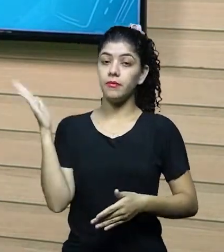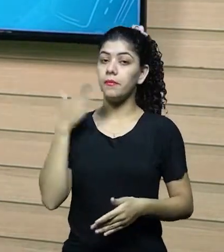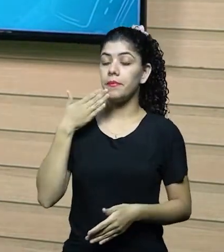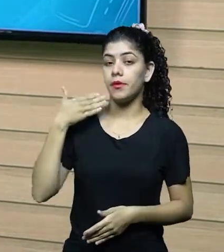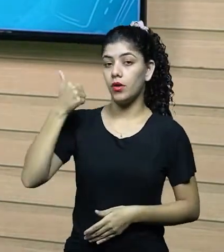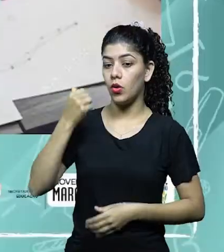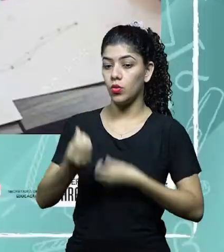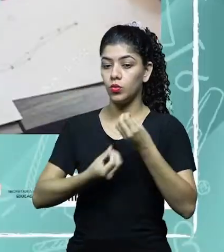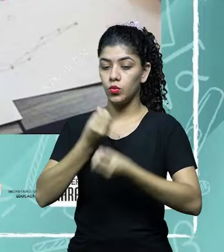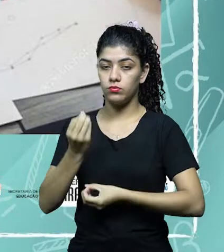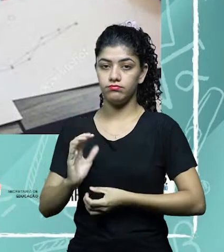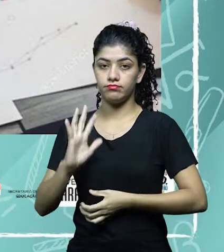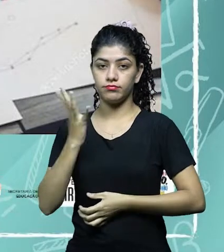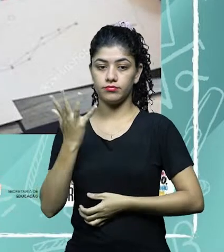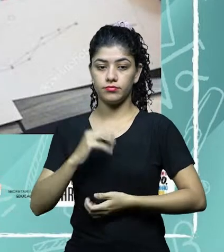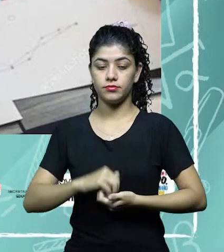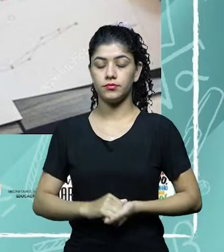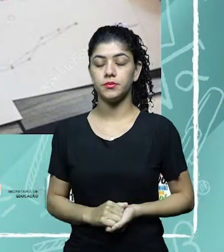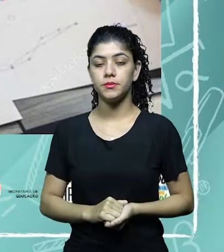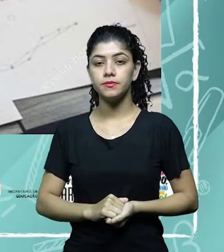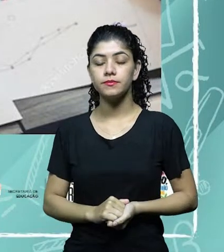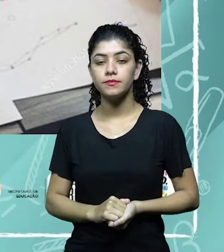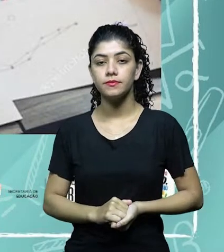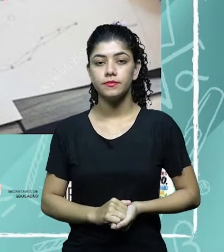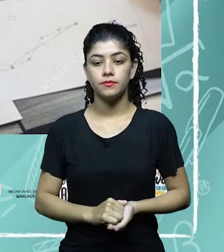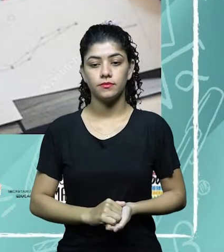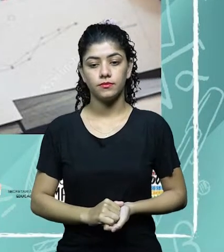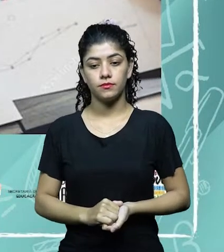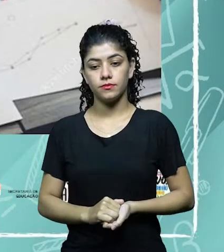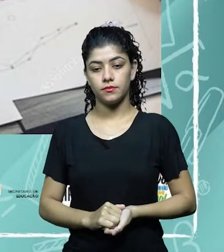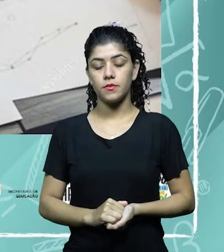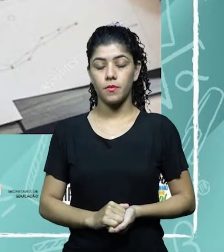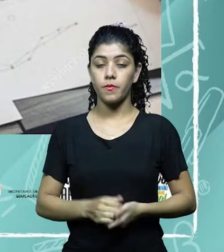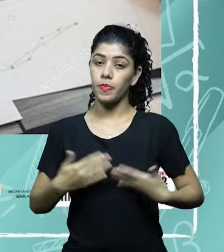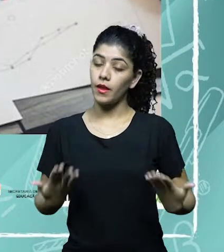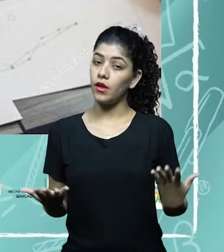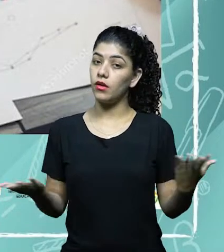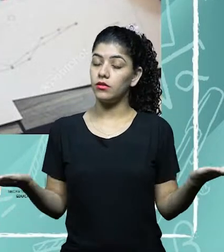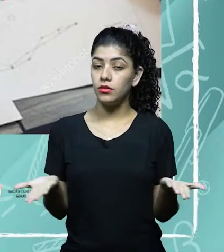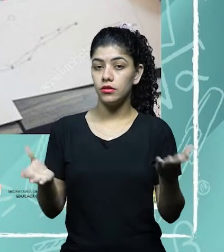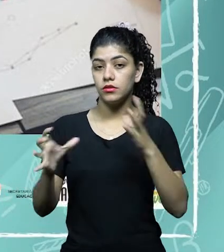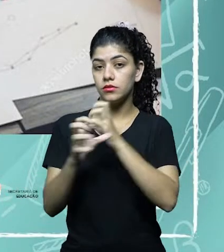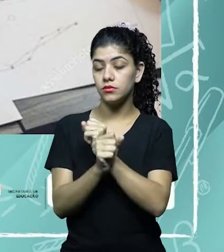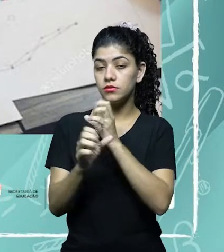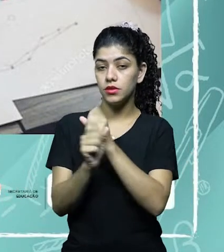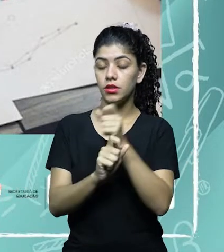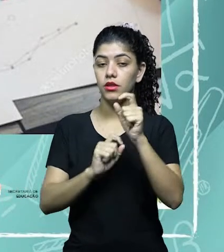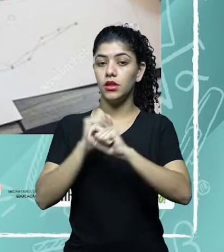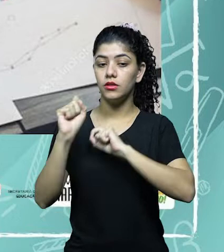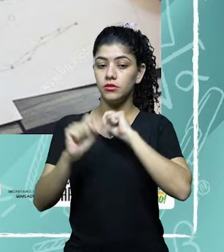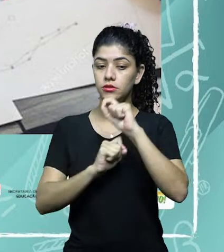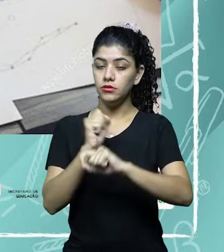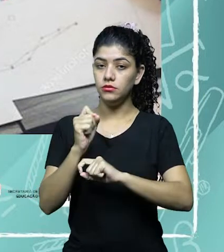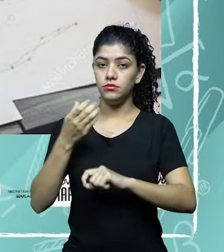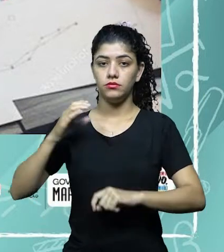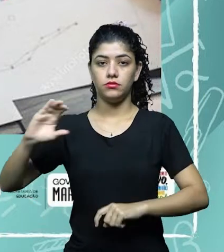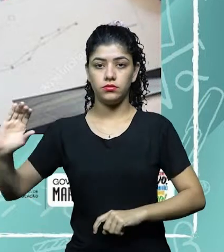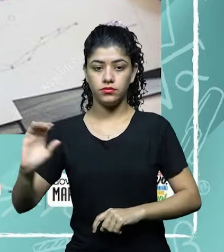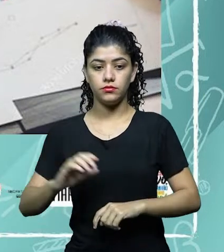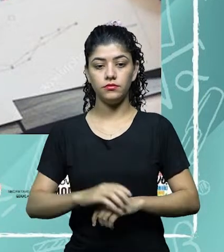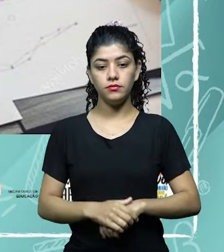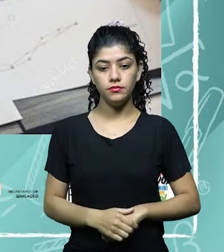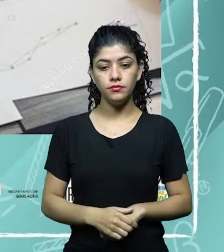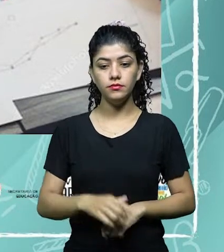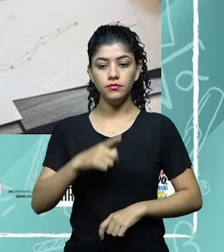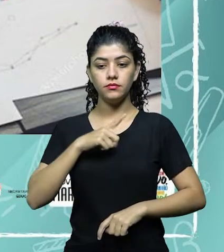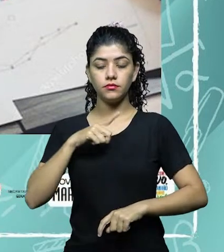como funciona. Muito bem. A contabilidade, ela é uma ciência que